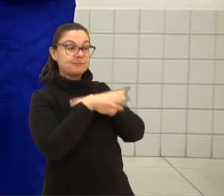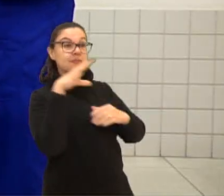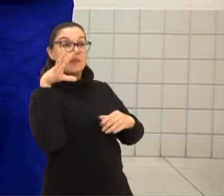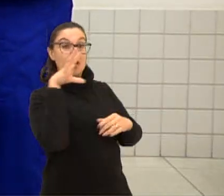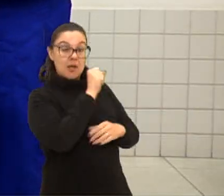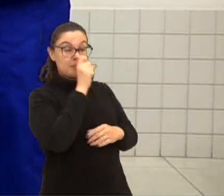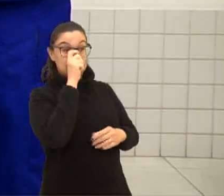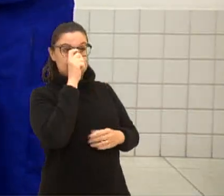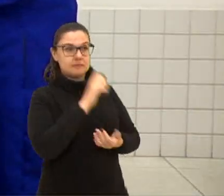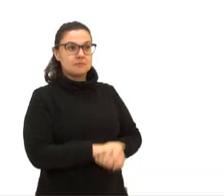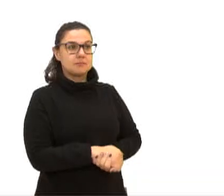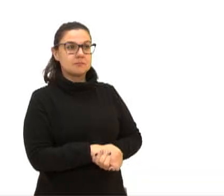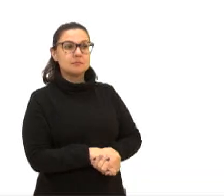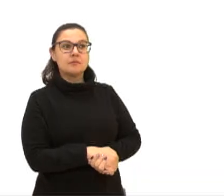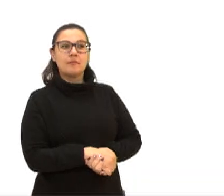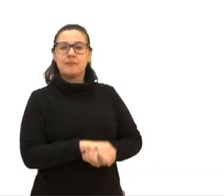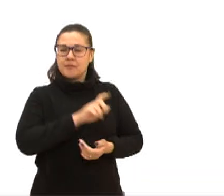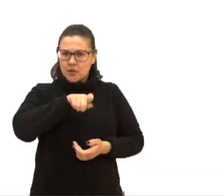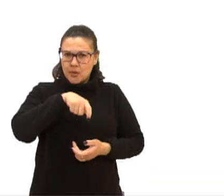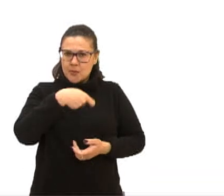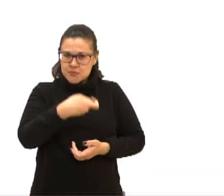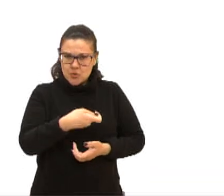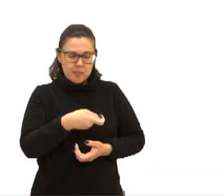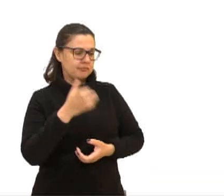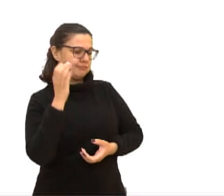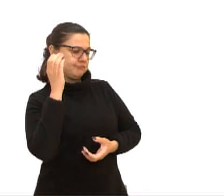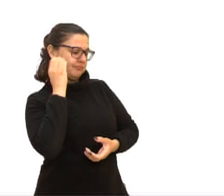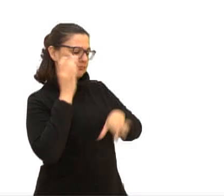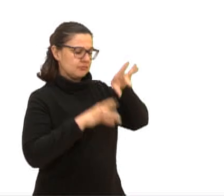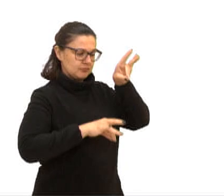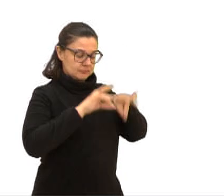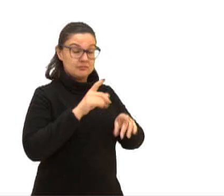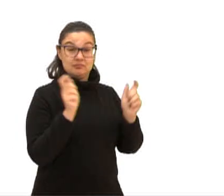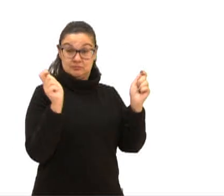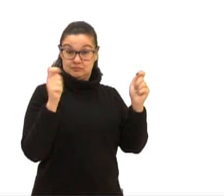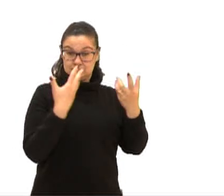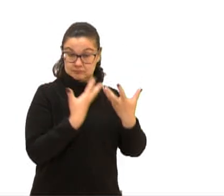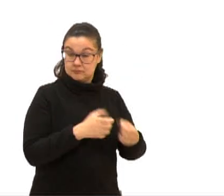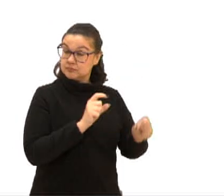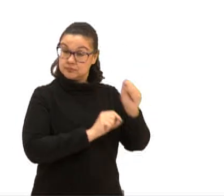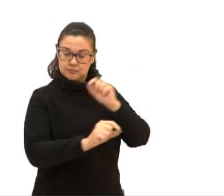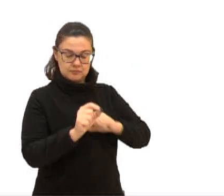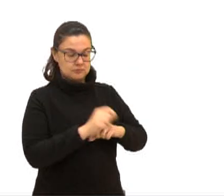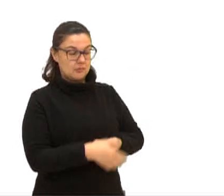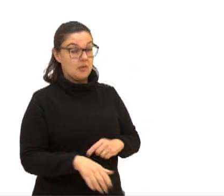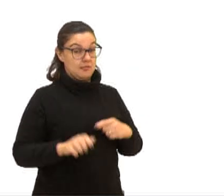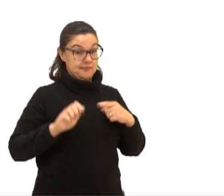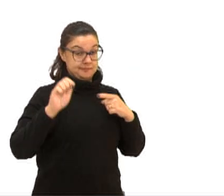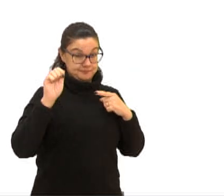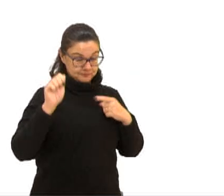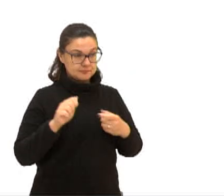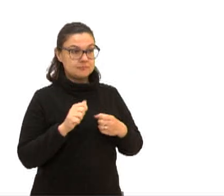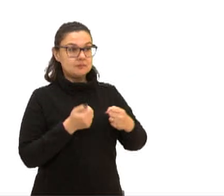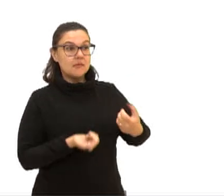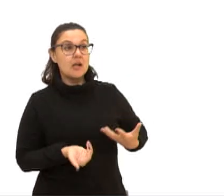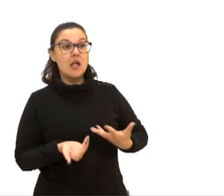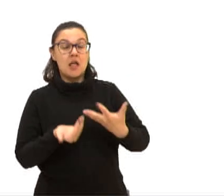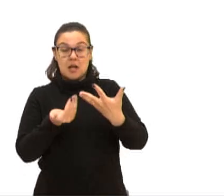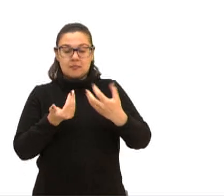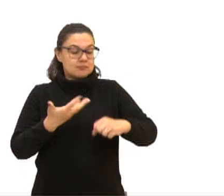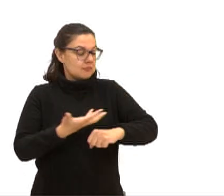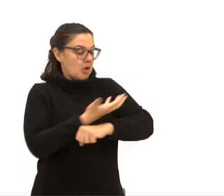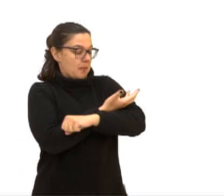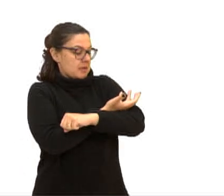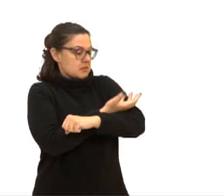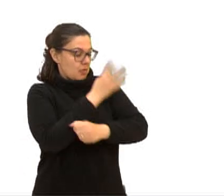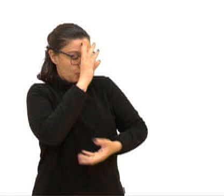Vamos mais um quiz sobre o radioteatro. É possível afirmar. Primeira afirmação, levava a emoção através